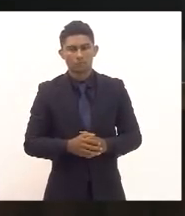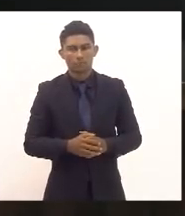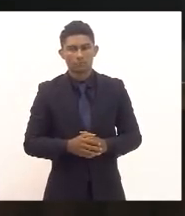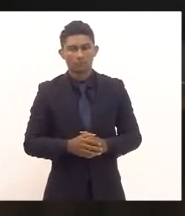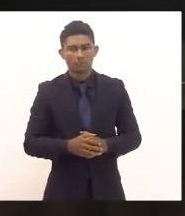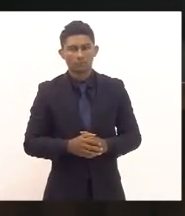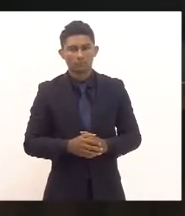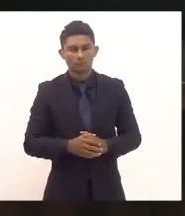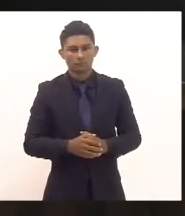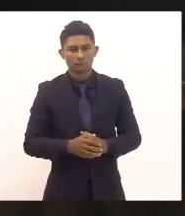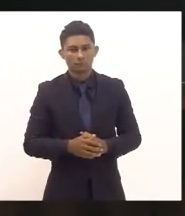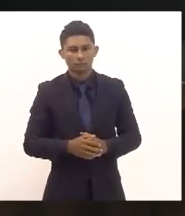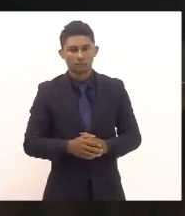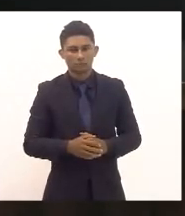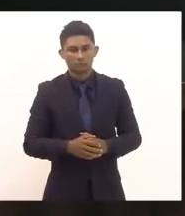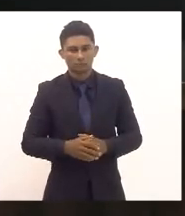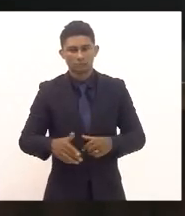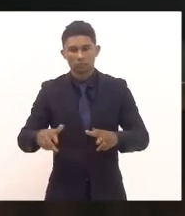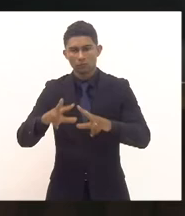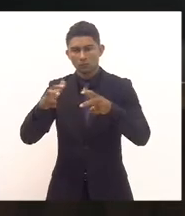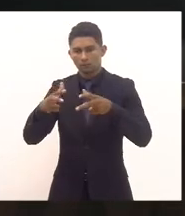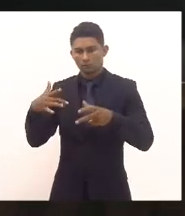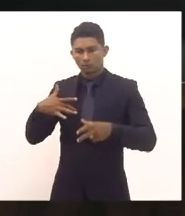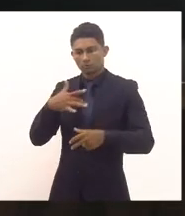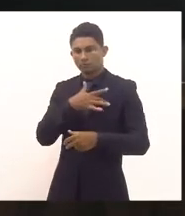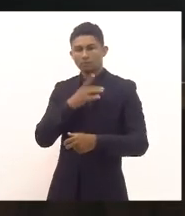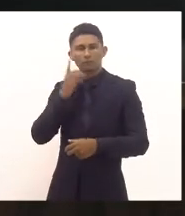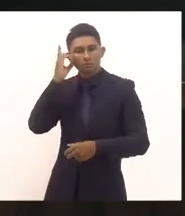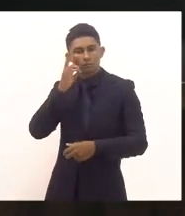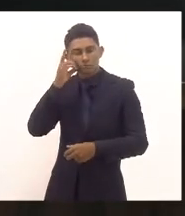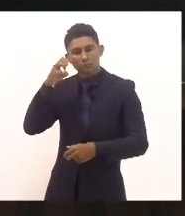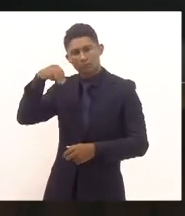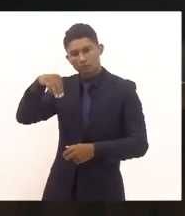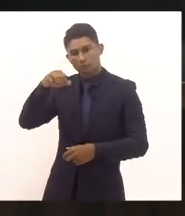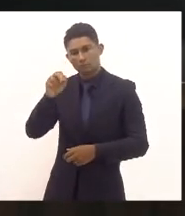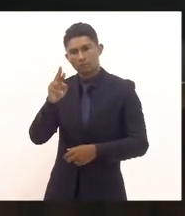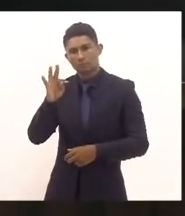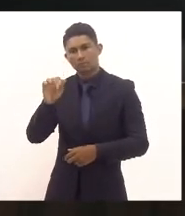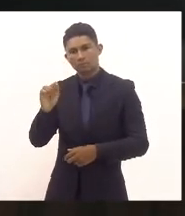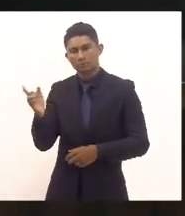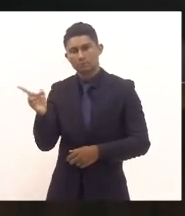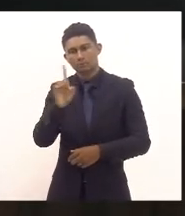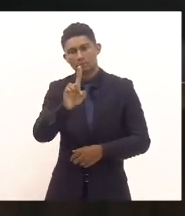e ela comissão de saúde deputada Martha Rocha